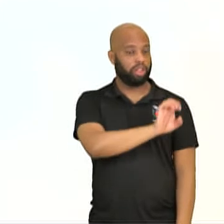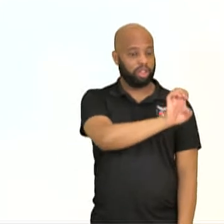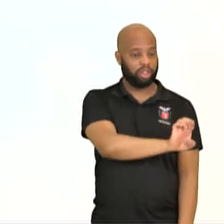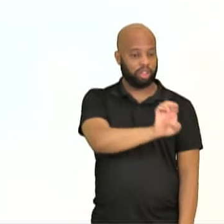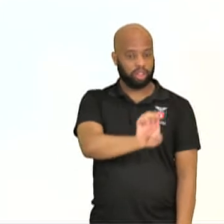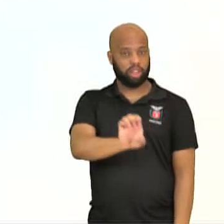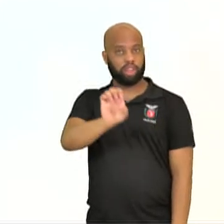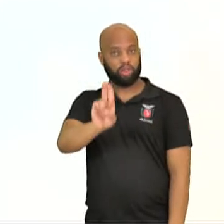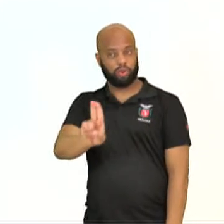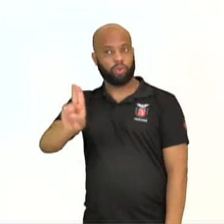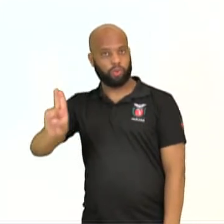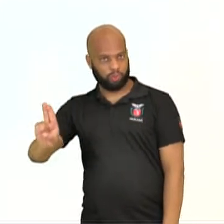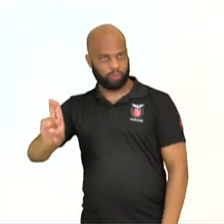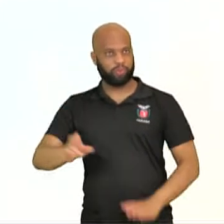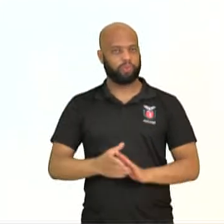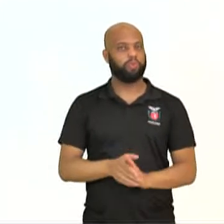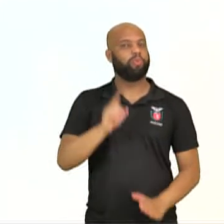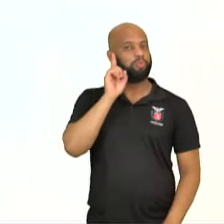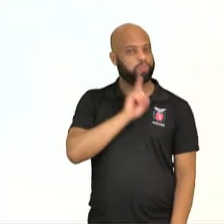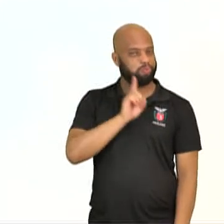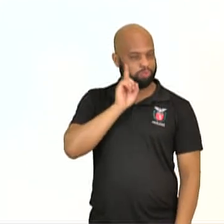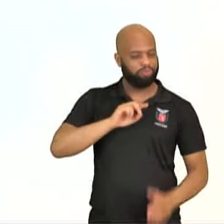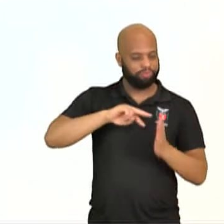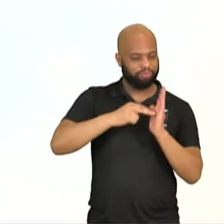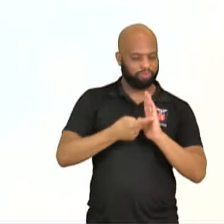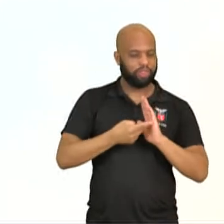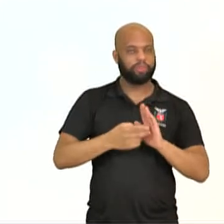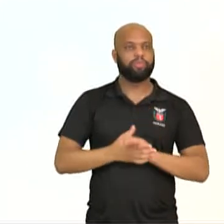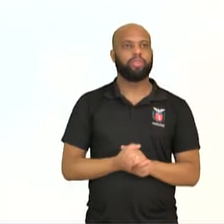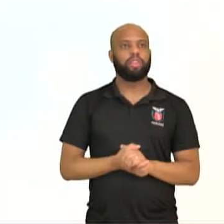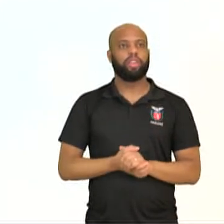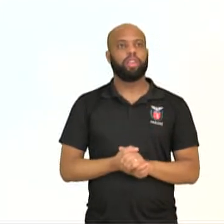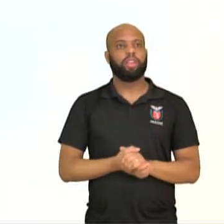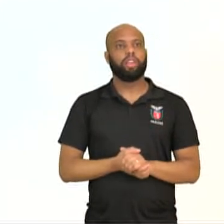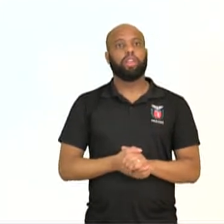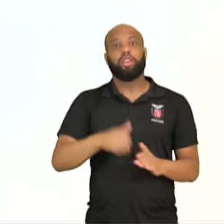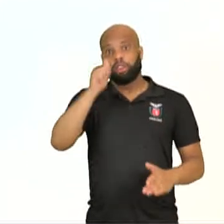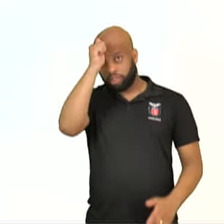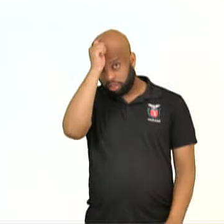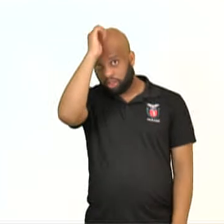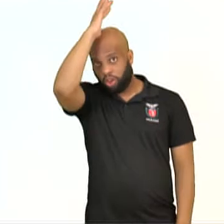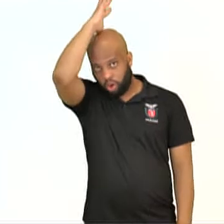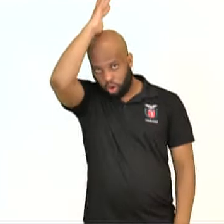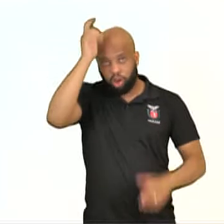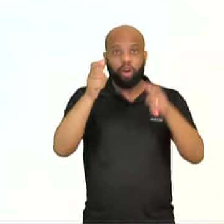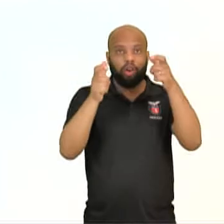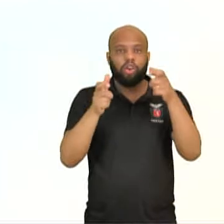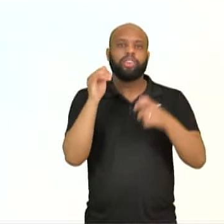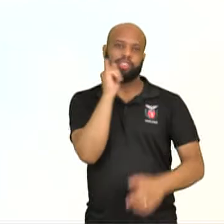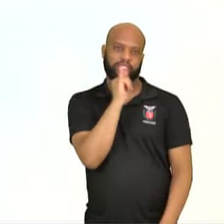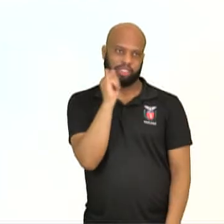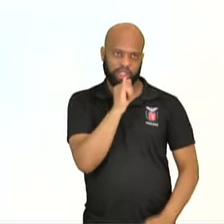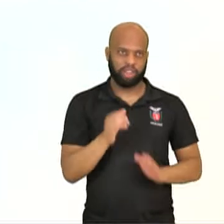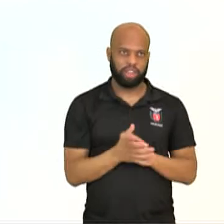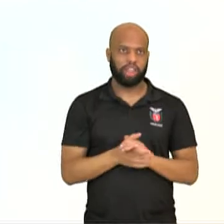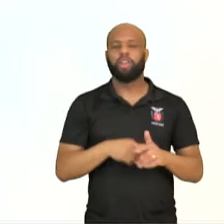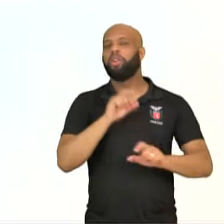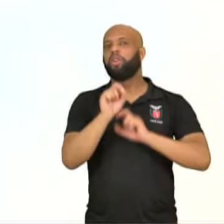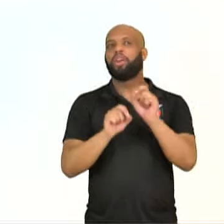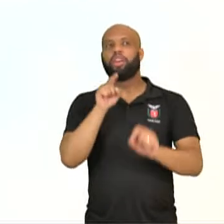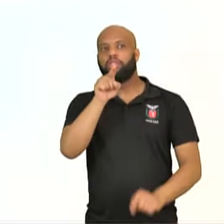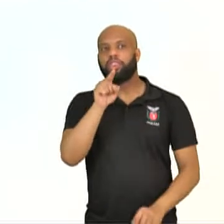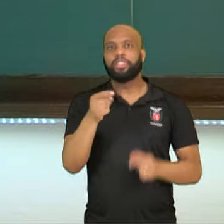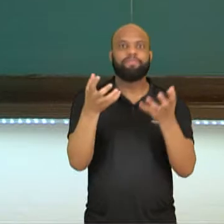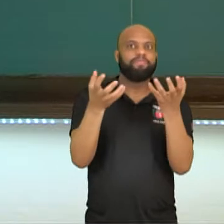aqui, EEUU. Roma, Itália. Qual seria o viaje de